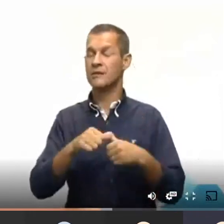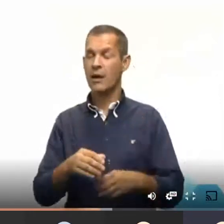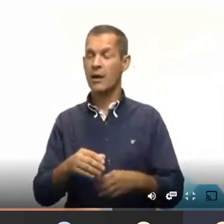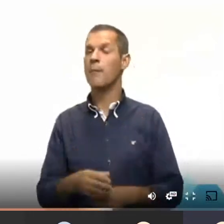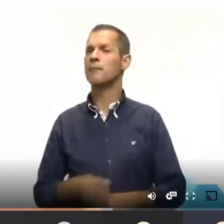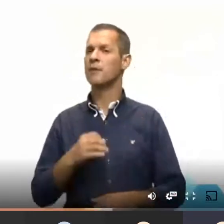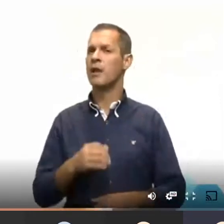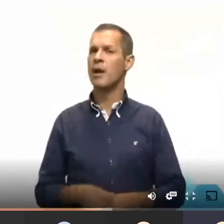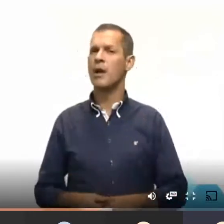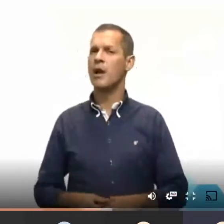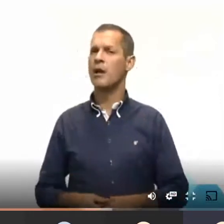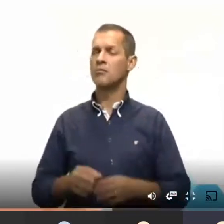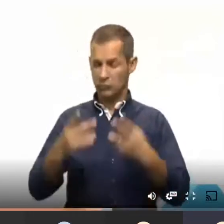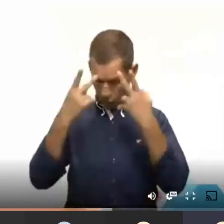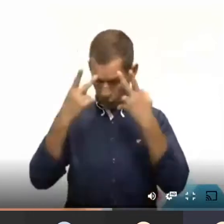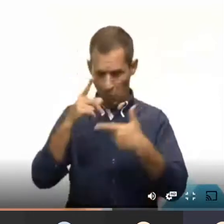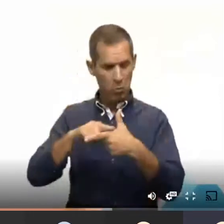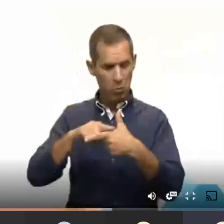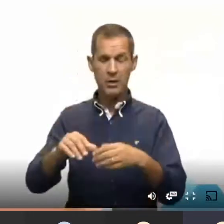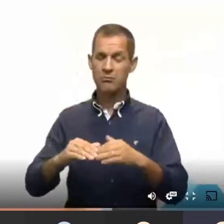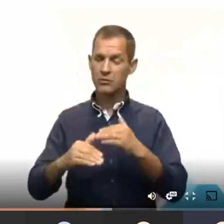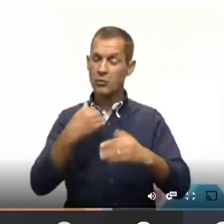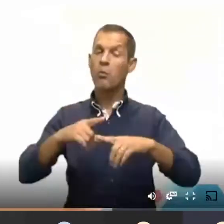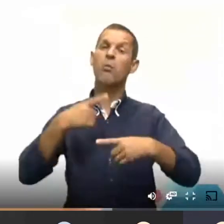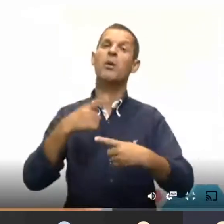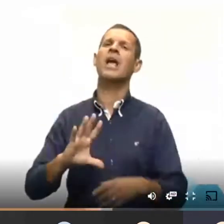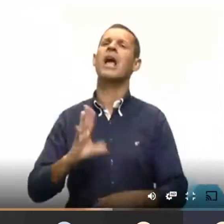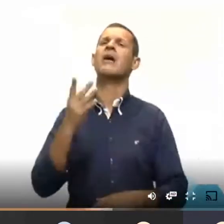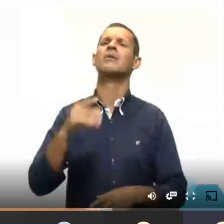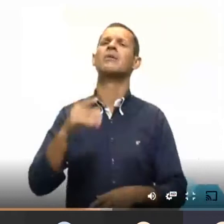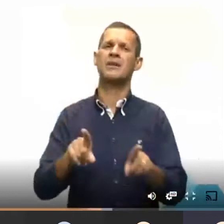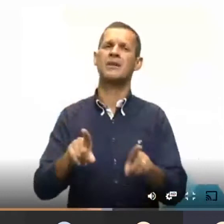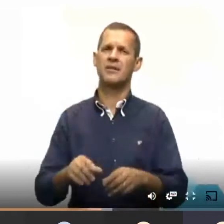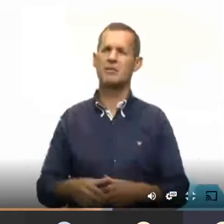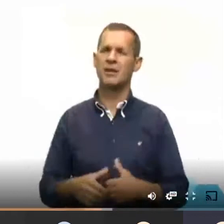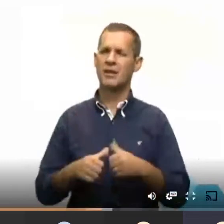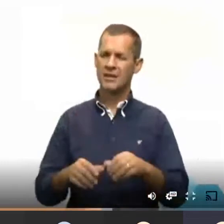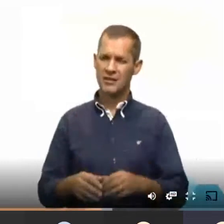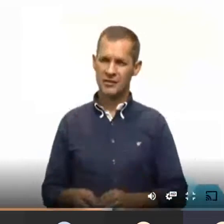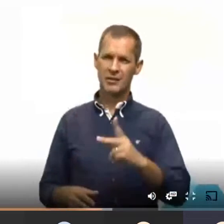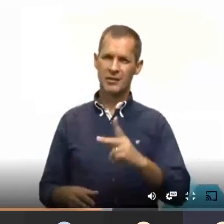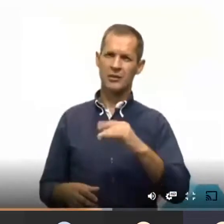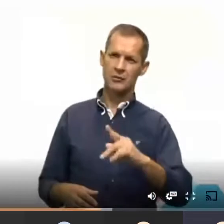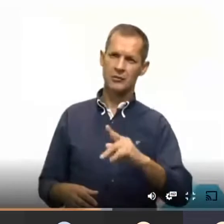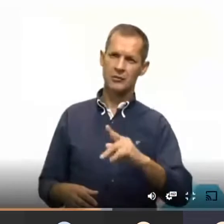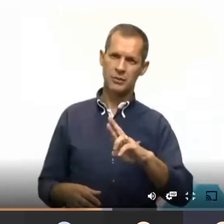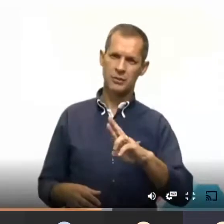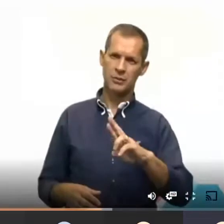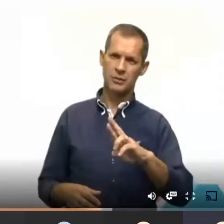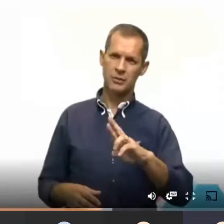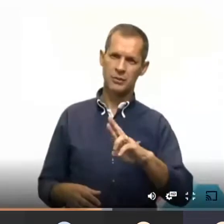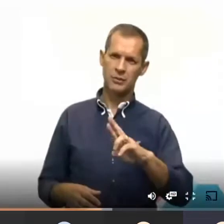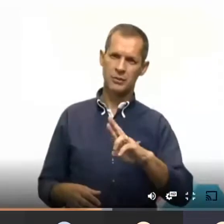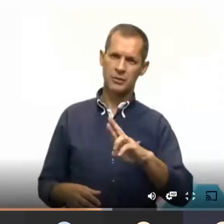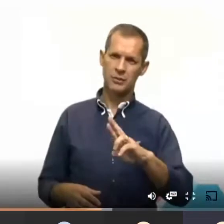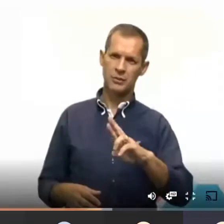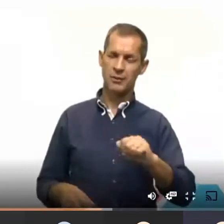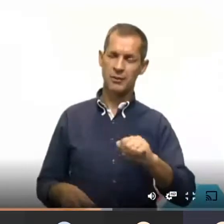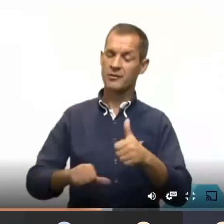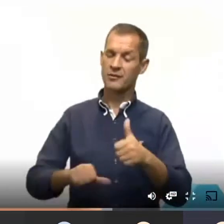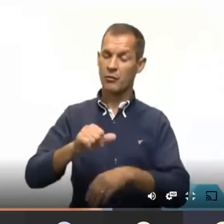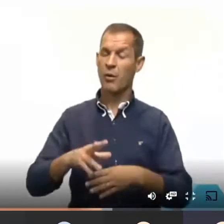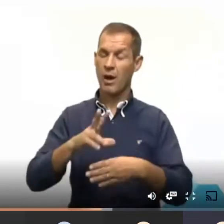continua benigna, se ela não progrediu, porque pode ocorrer dessa hiperplasia se tornar algo mais sério,